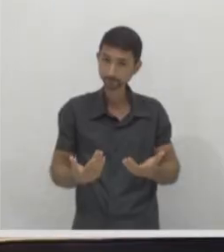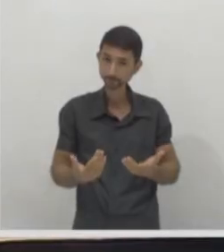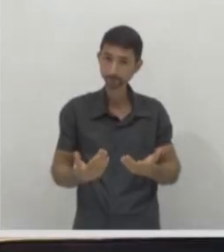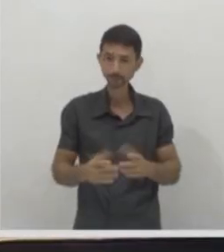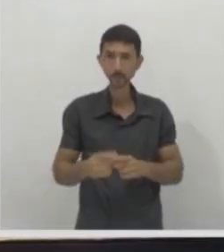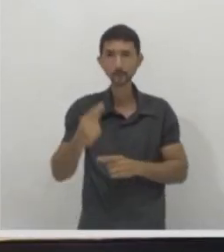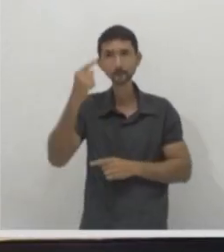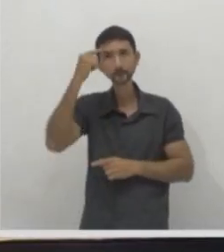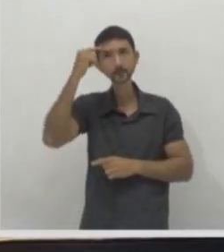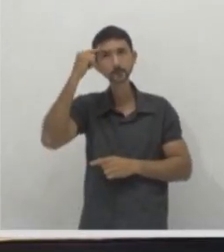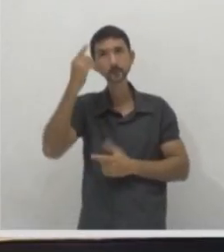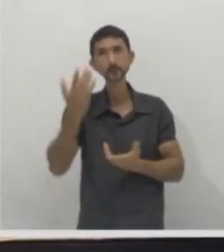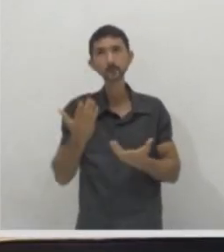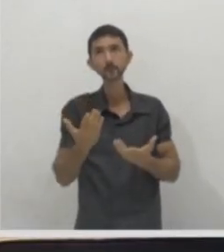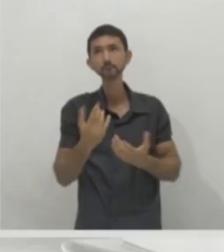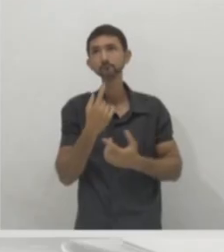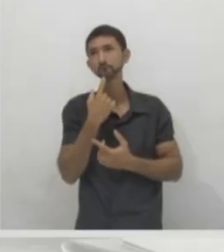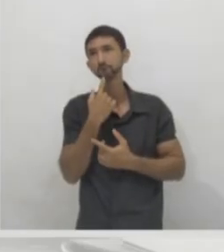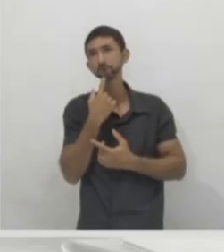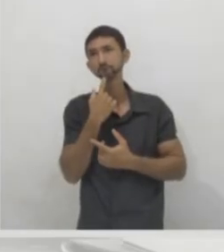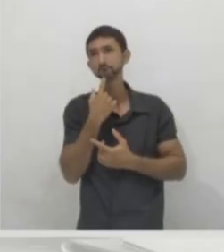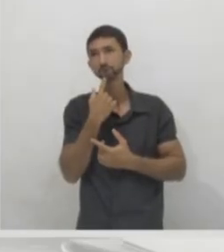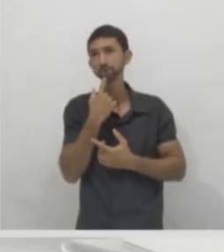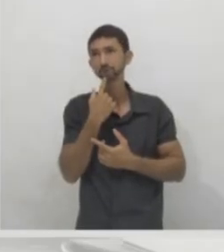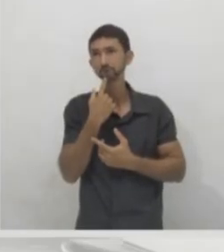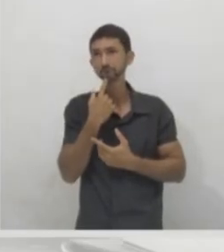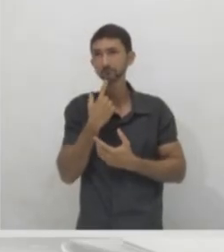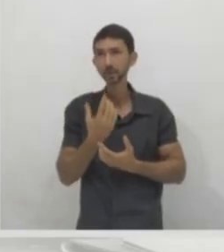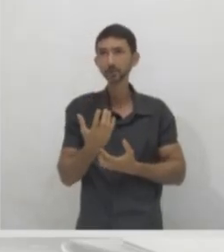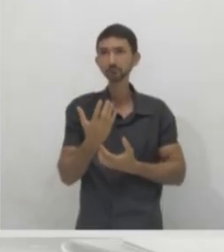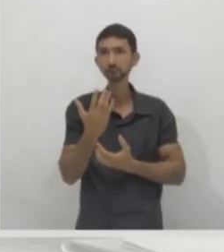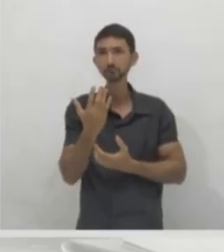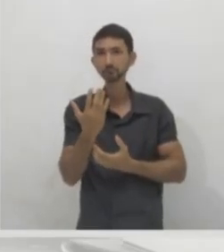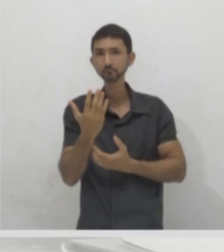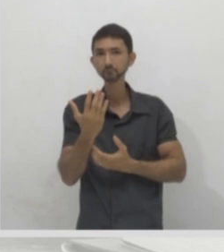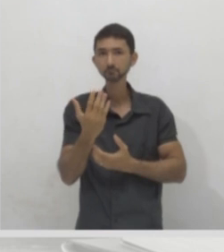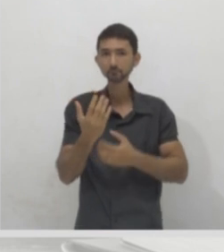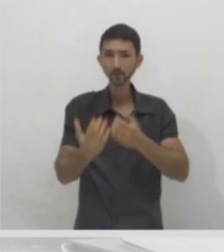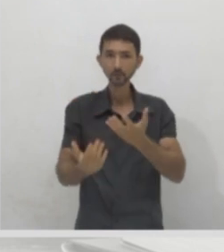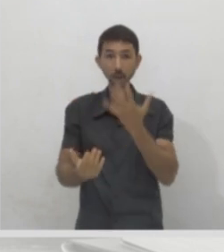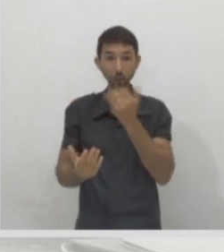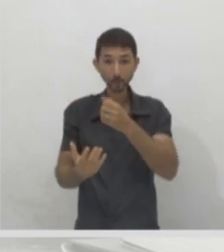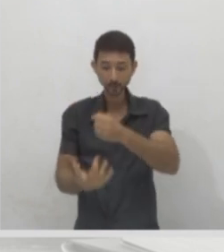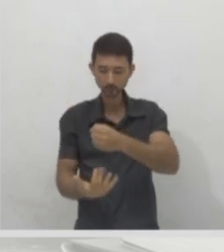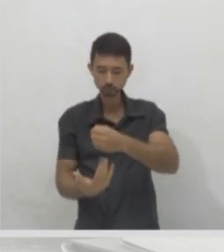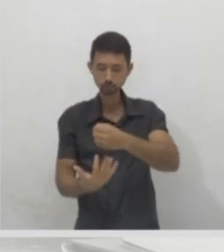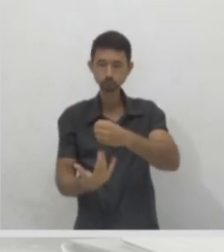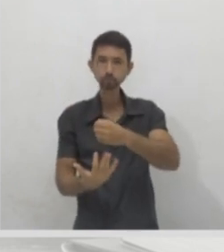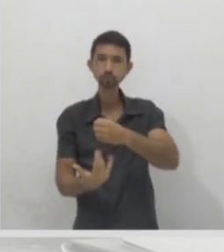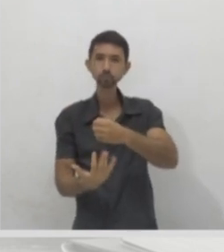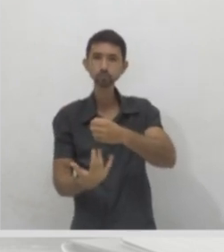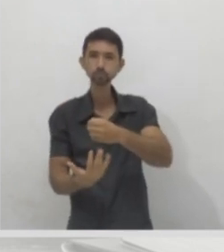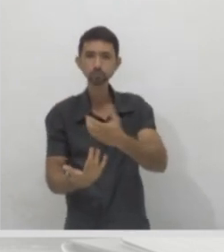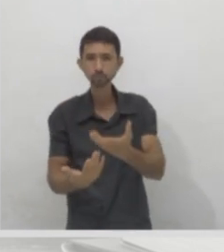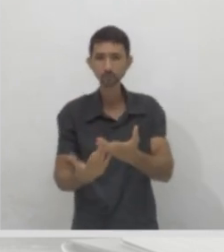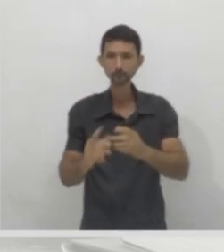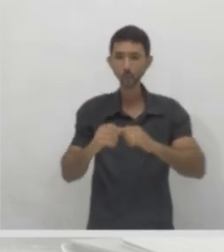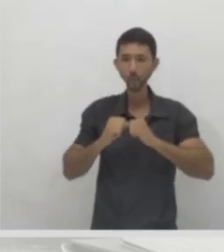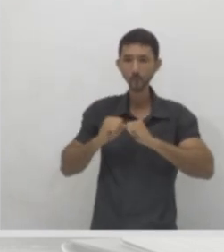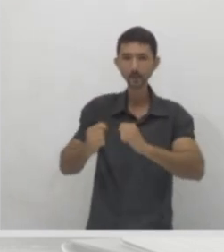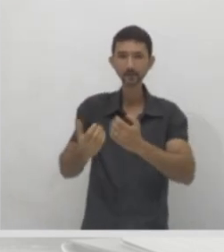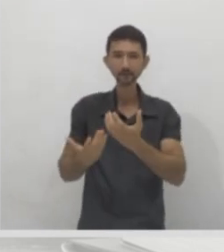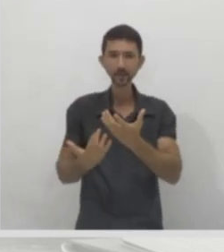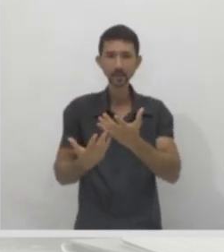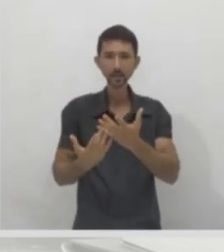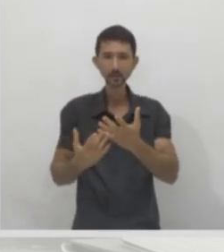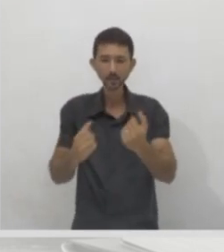Certamente você deve estar pensando, para aquecer a comida, como uma forma de defesa, para aquecer